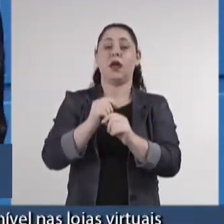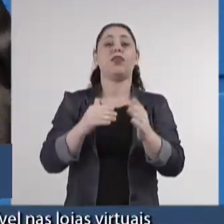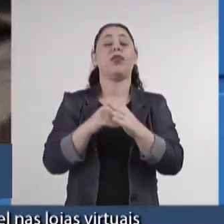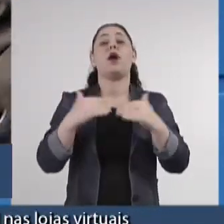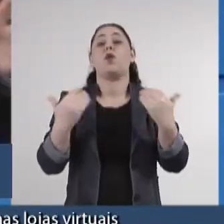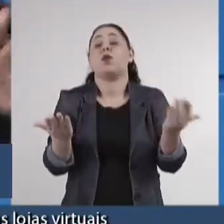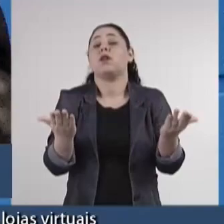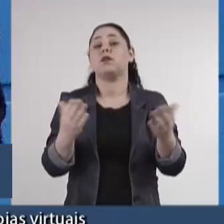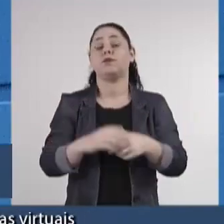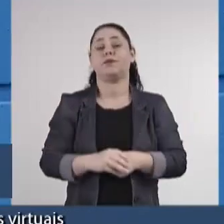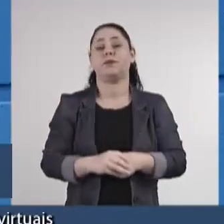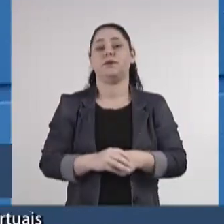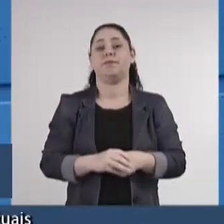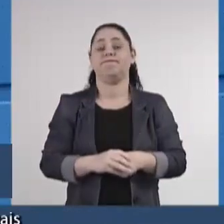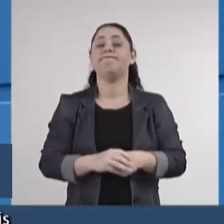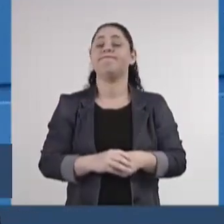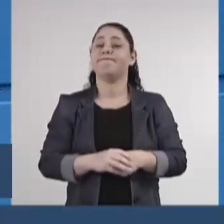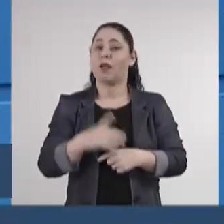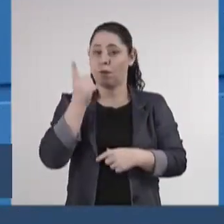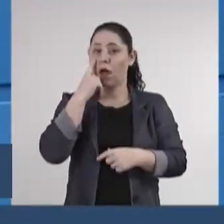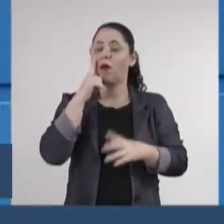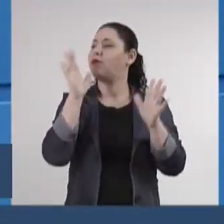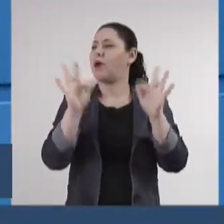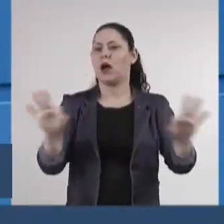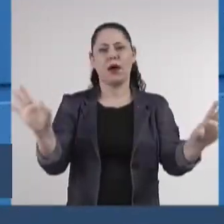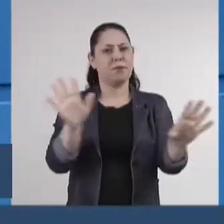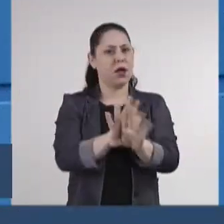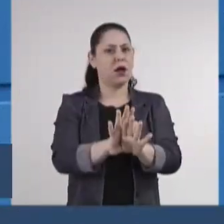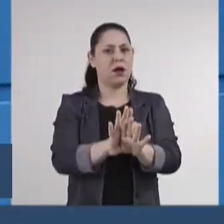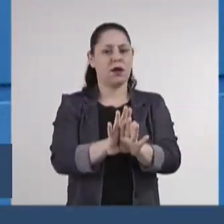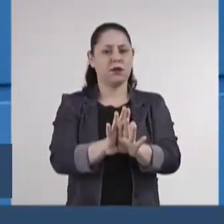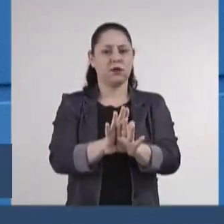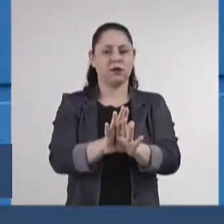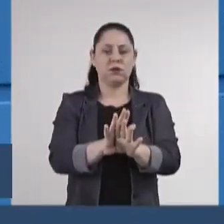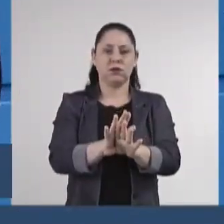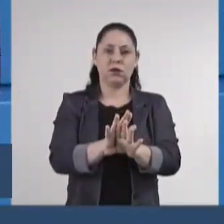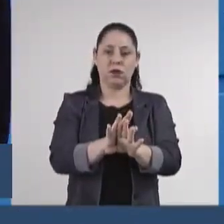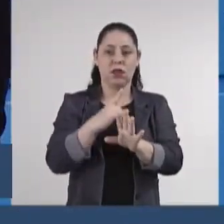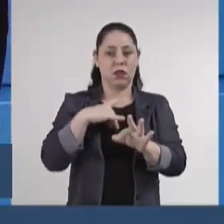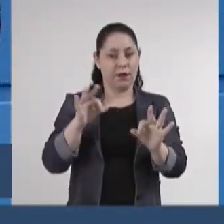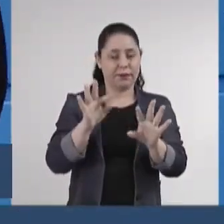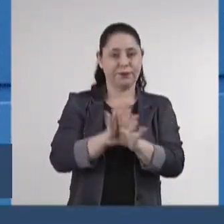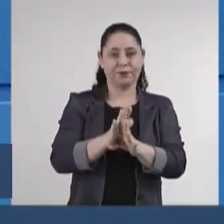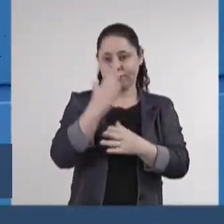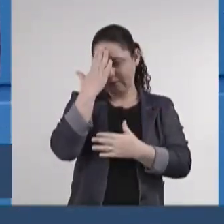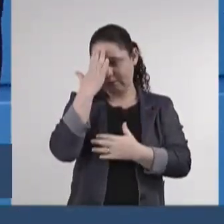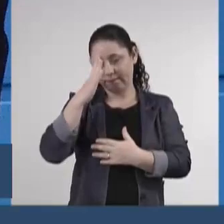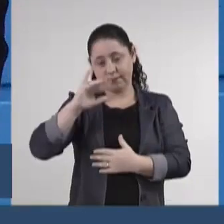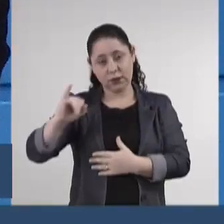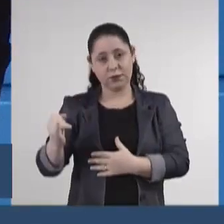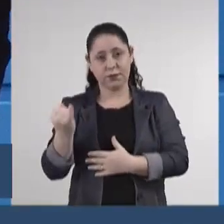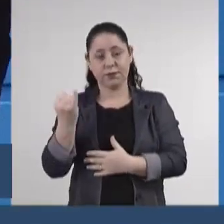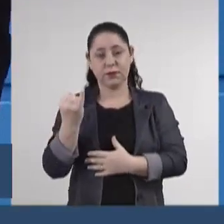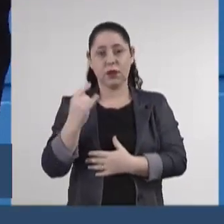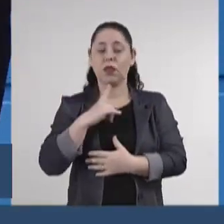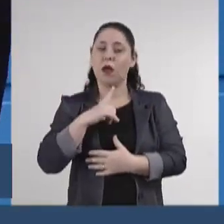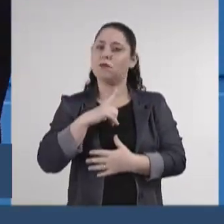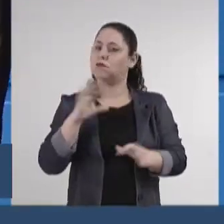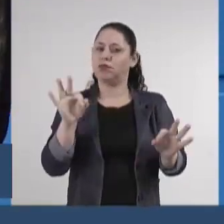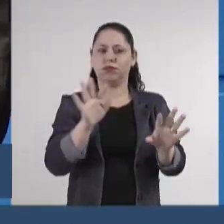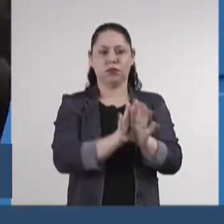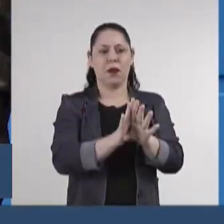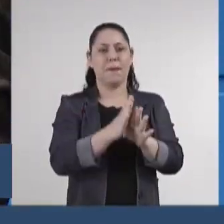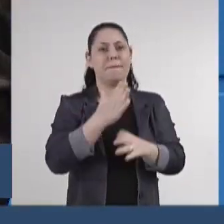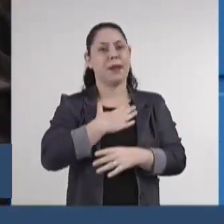até quando, tá certo? Então, eu acho que tem que ter um ponto final. Na minha, só concluindo aqui, deputado, até agradecendo a oportunidade, tem que ter um ponto